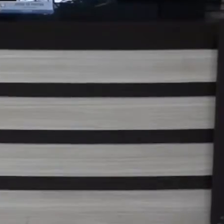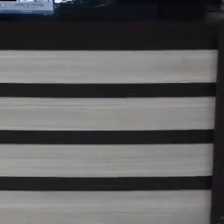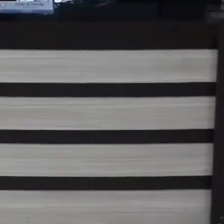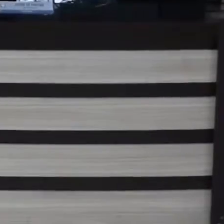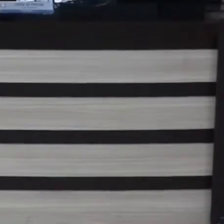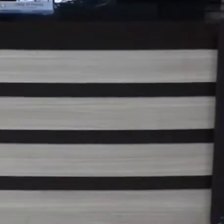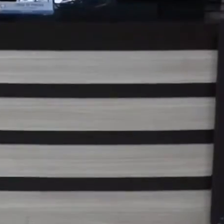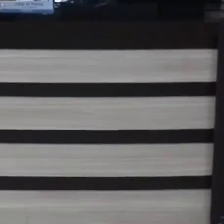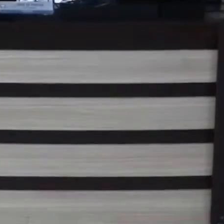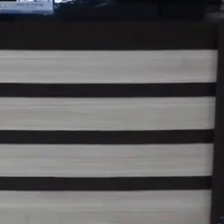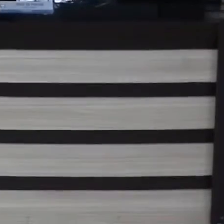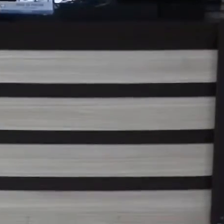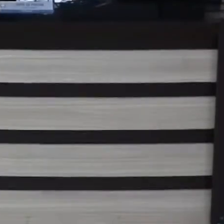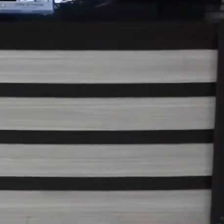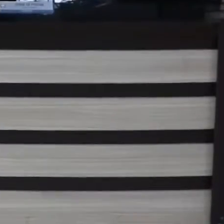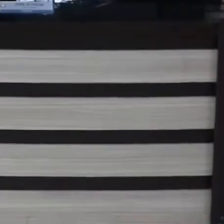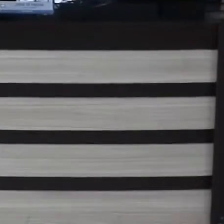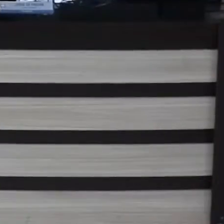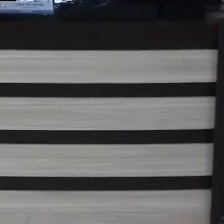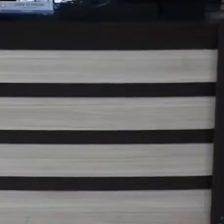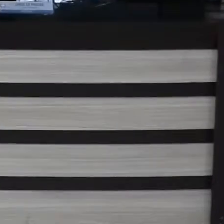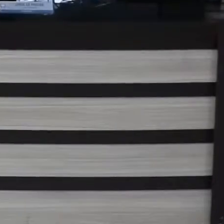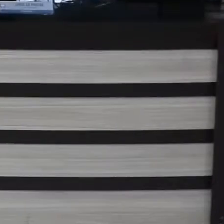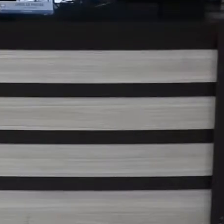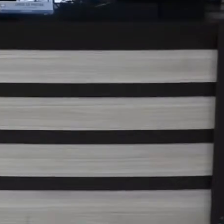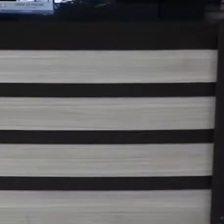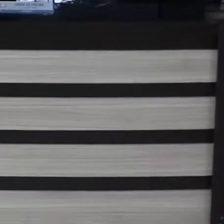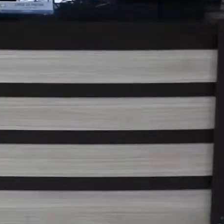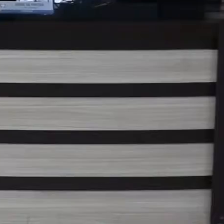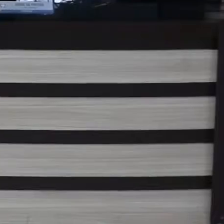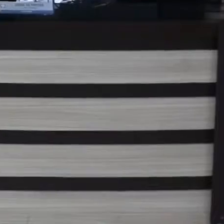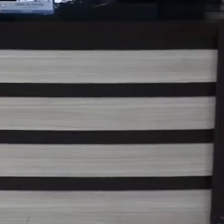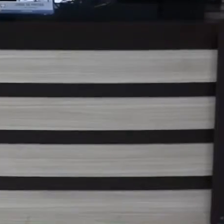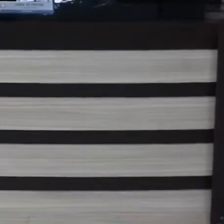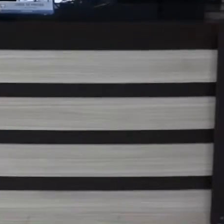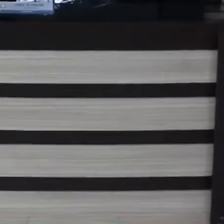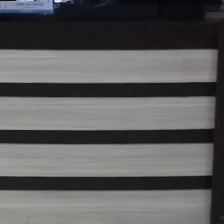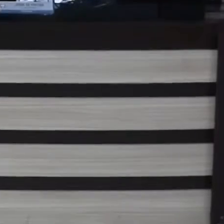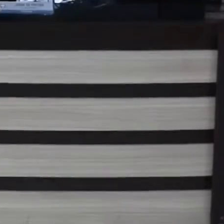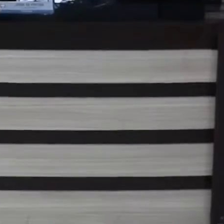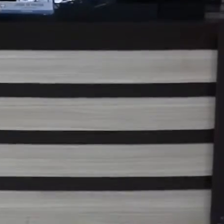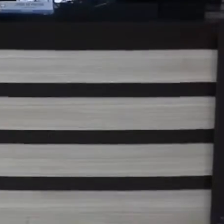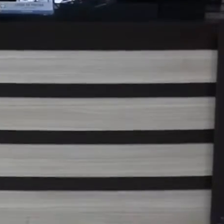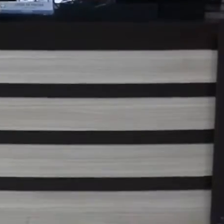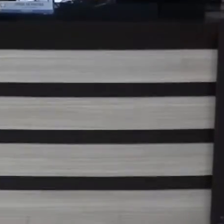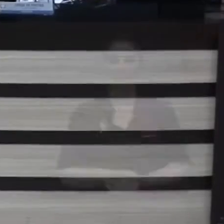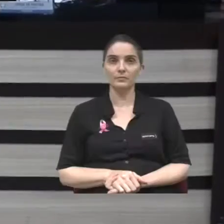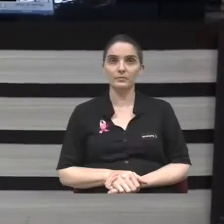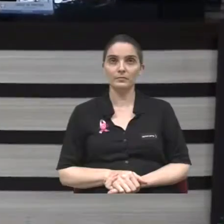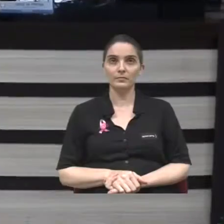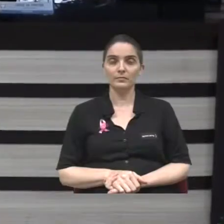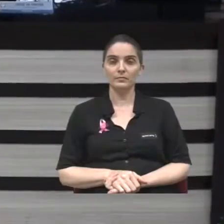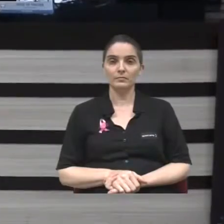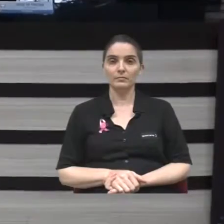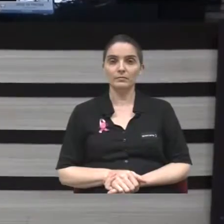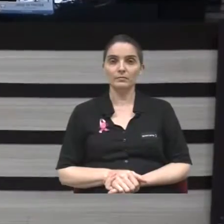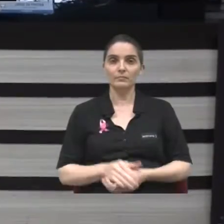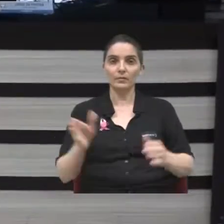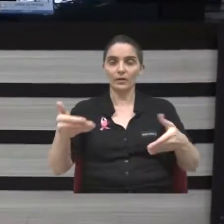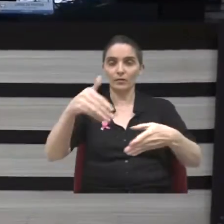Não havendo, vai à votação. Está aberto o painel de votação. Senhores vereadores, registrem o voto.